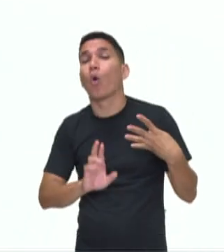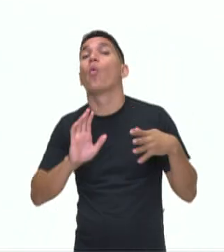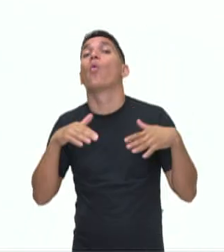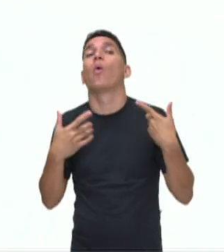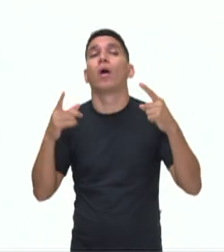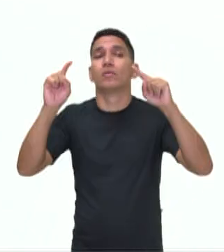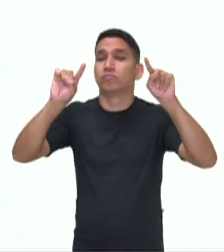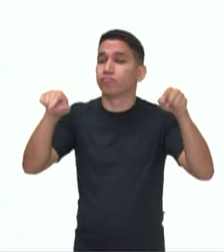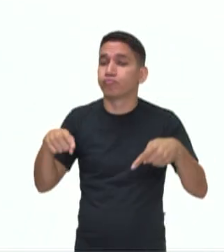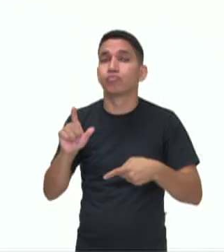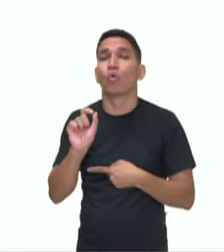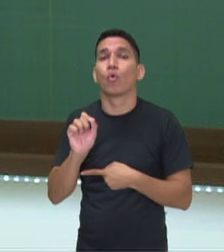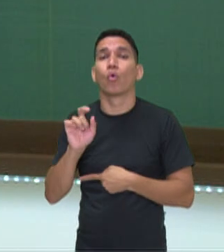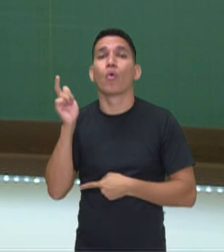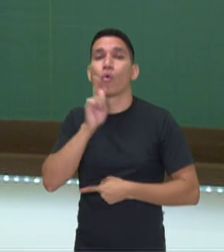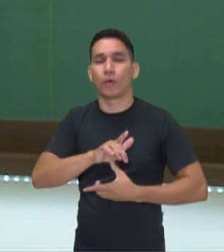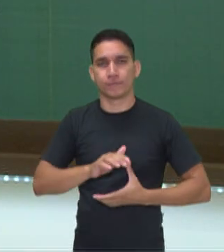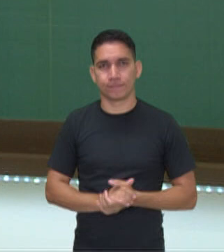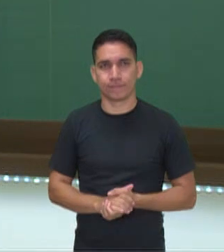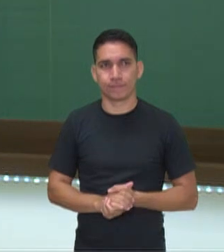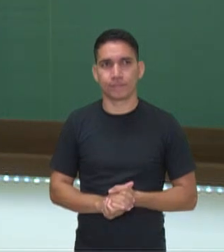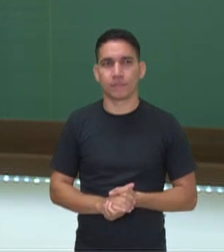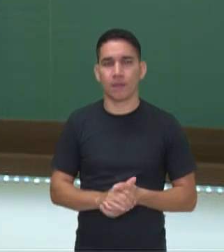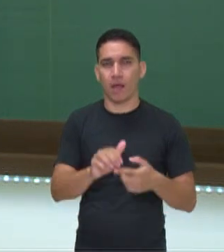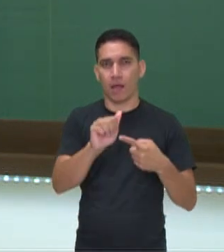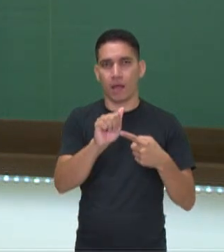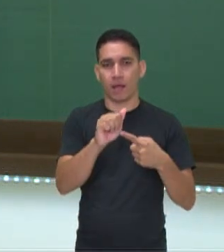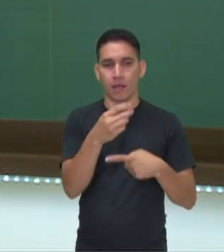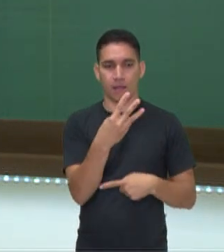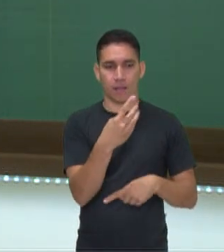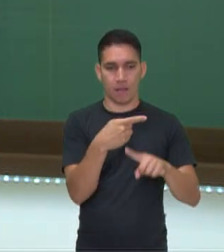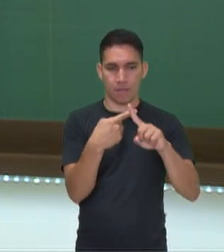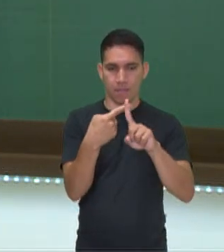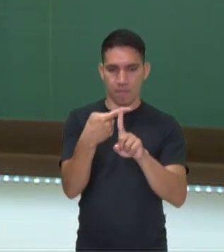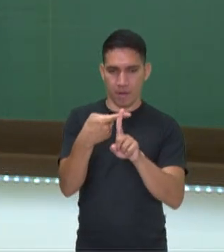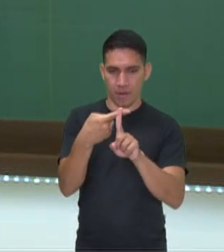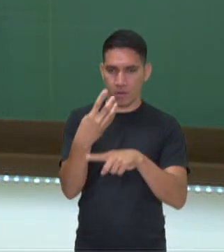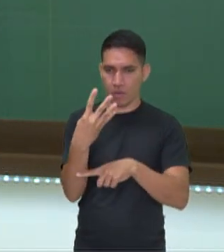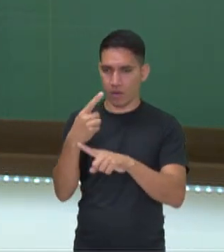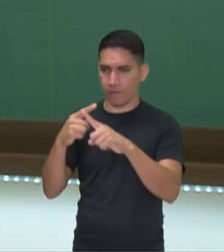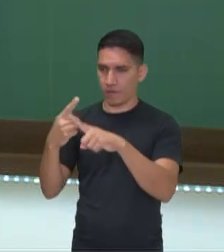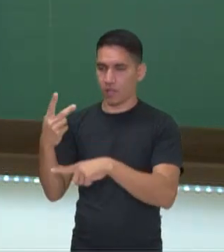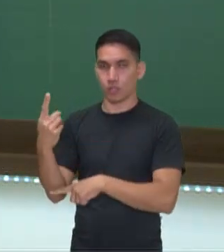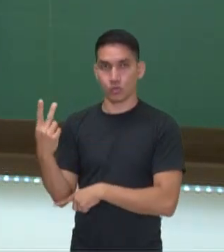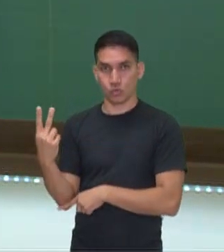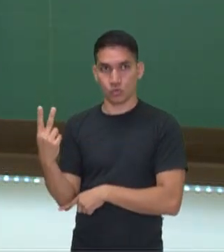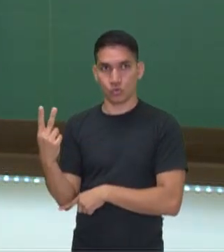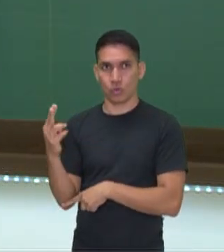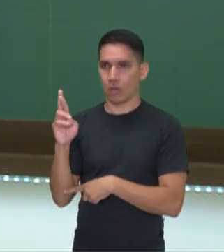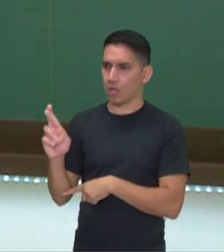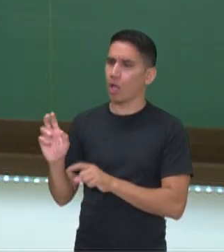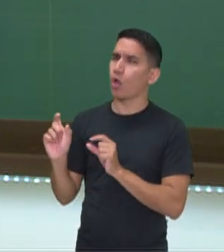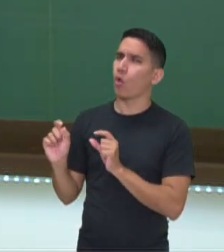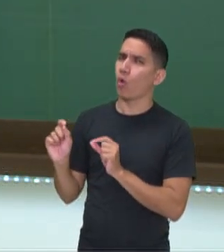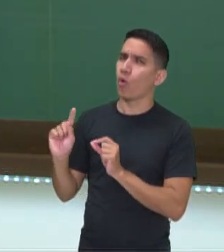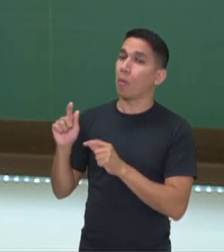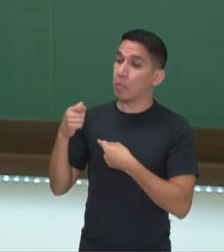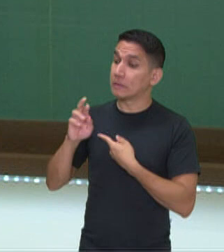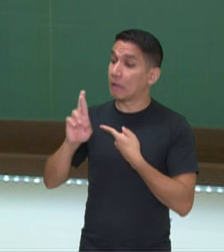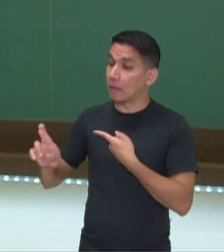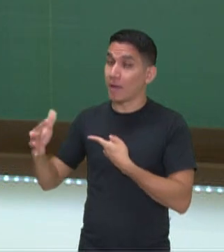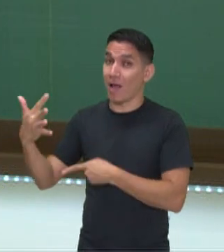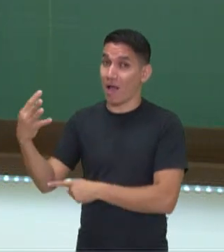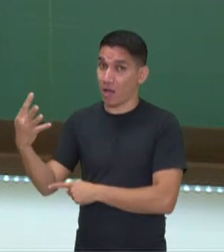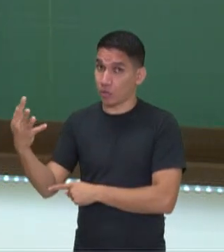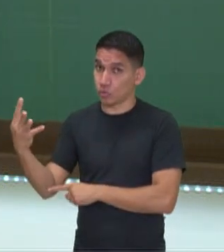colocar o parênteses? Olha a letra A, 3 mais 4 vezes 2. Essa conta aqui tem que dar